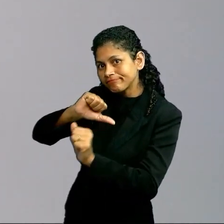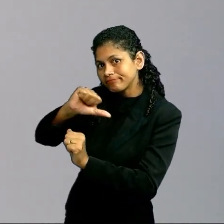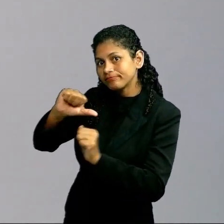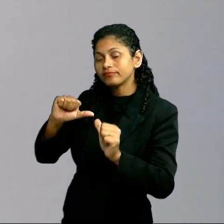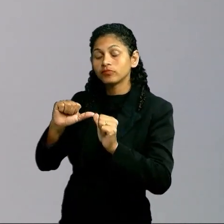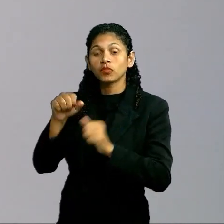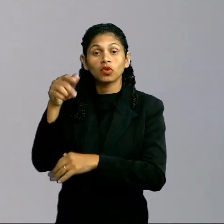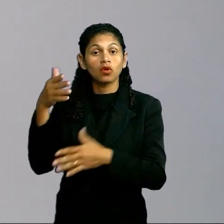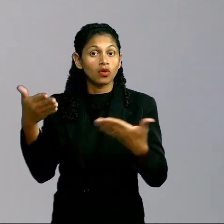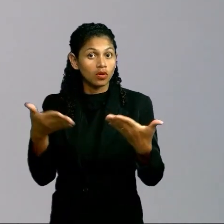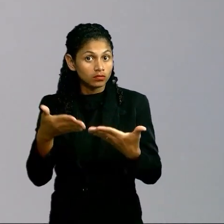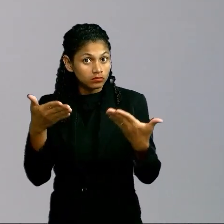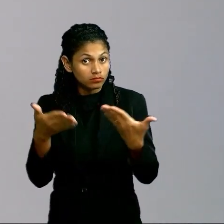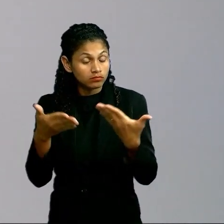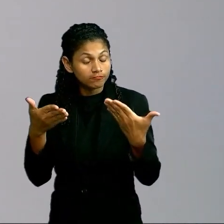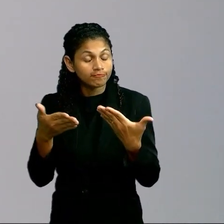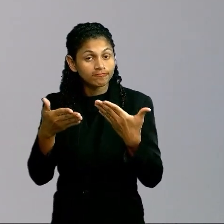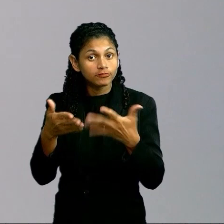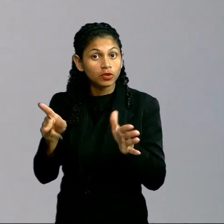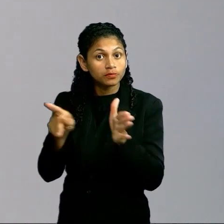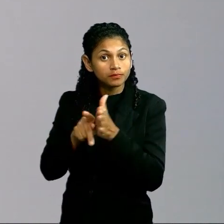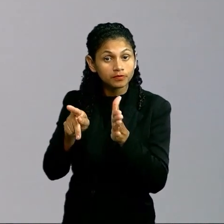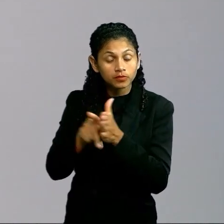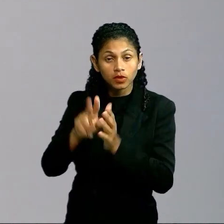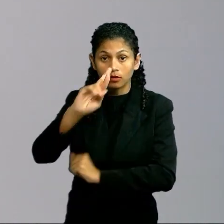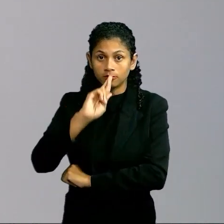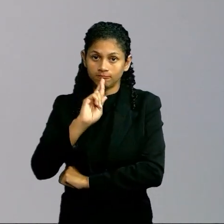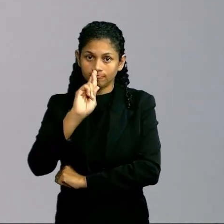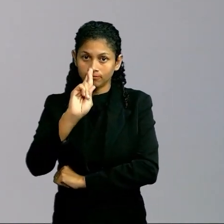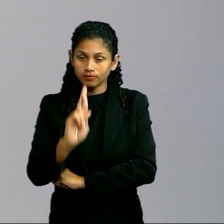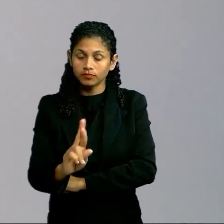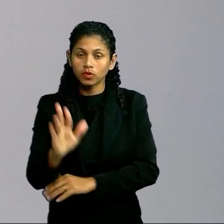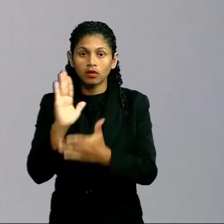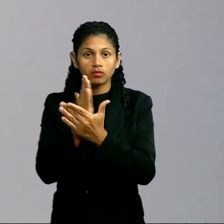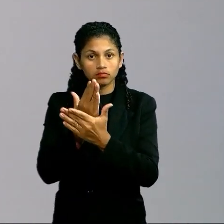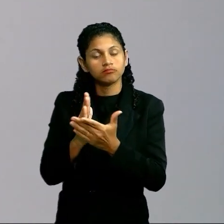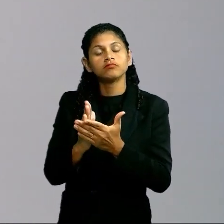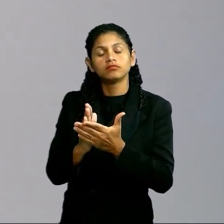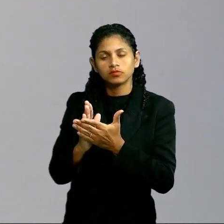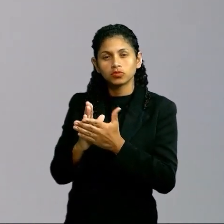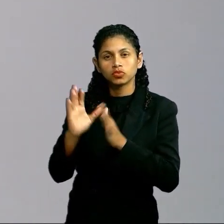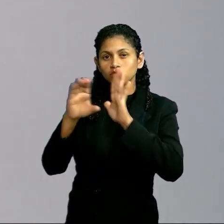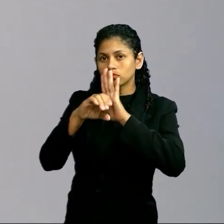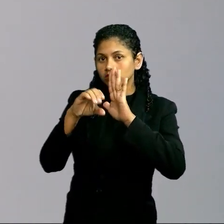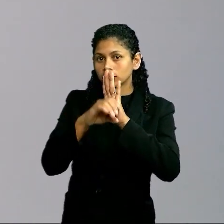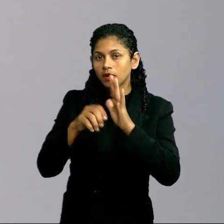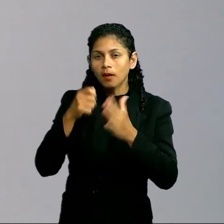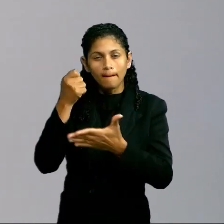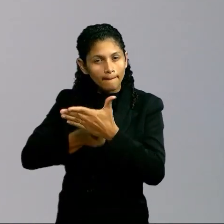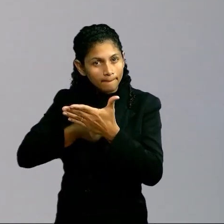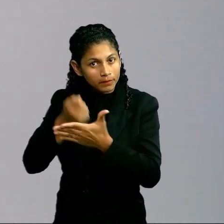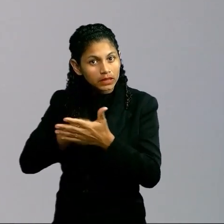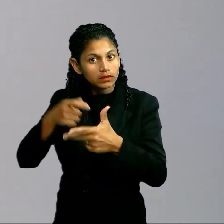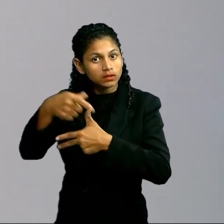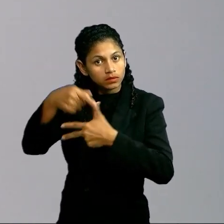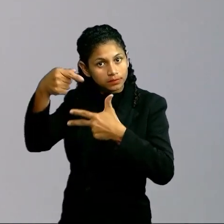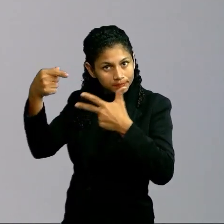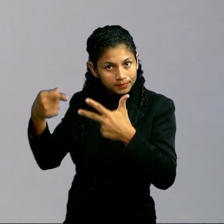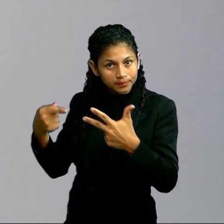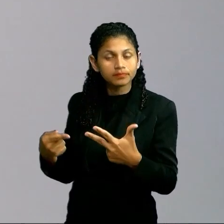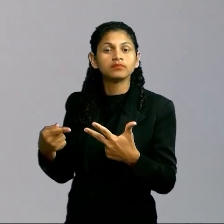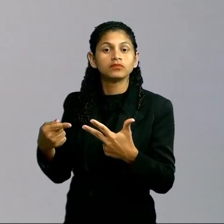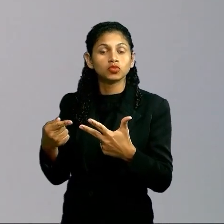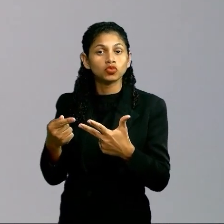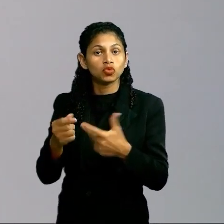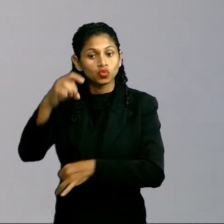em específico, nós iremos resolver alguns itens dos conteúdos que mais são abordados no Enem